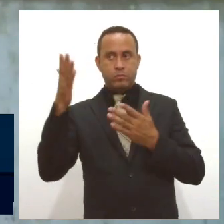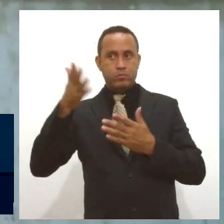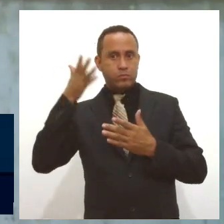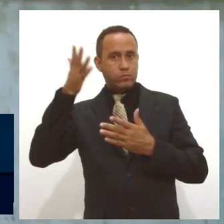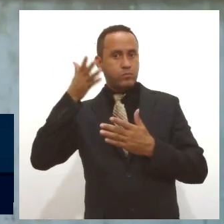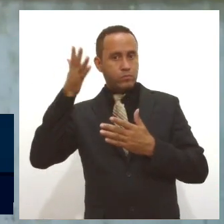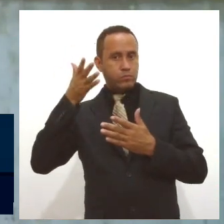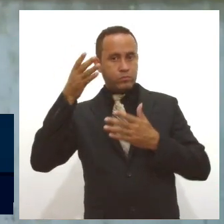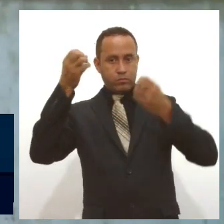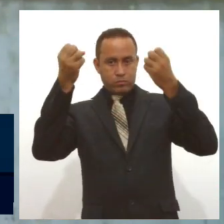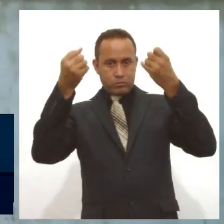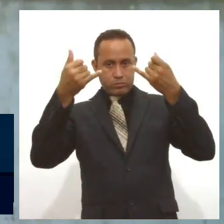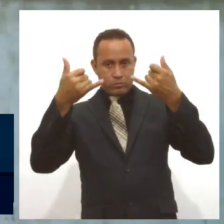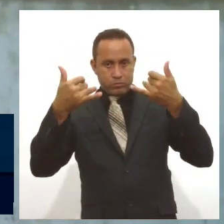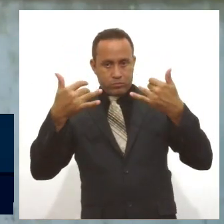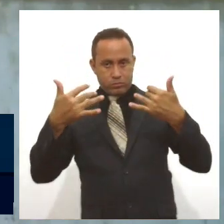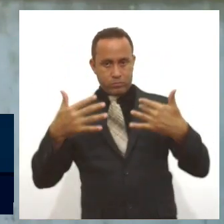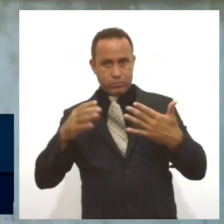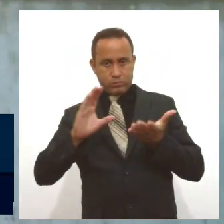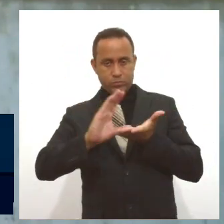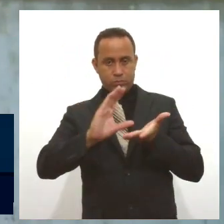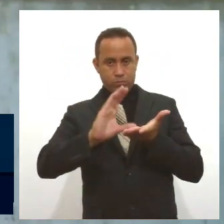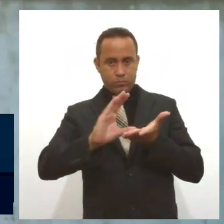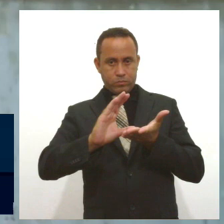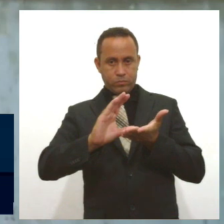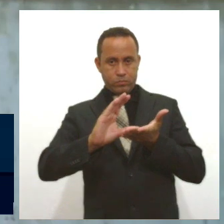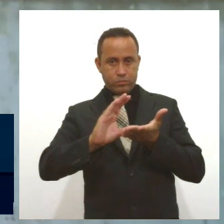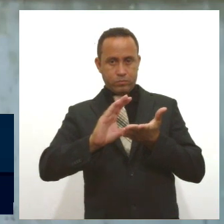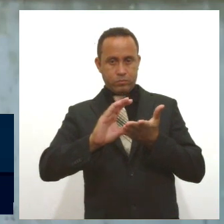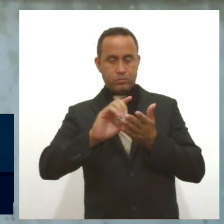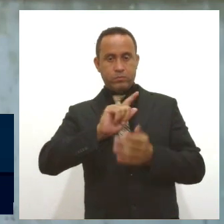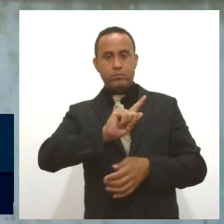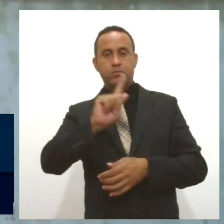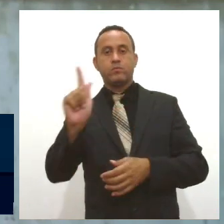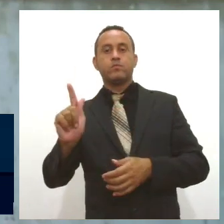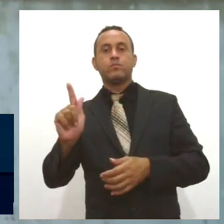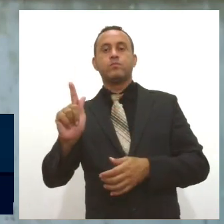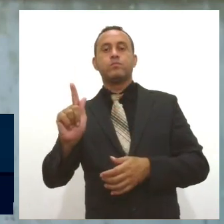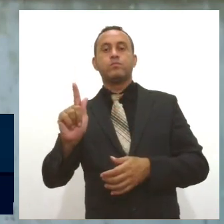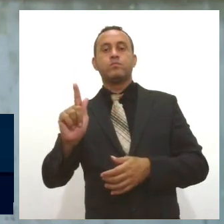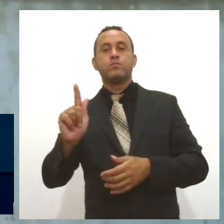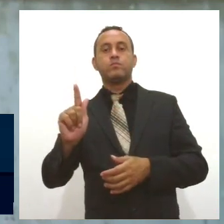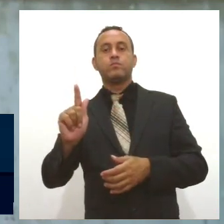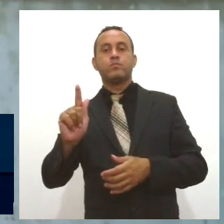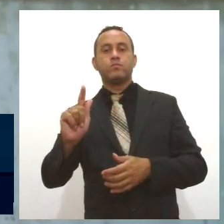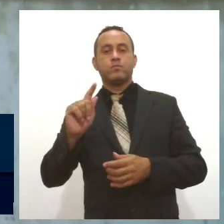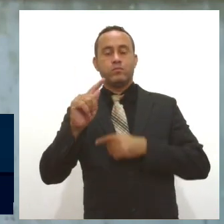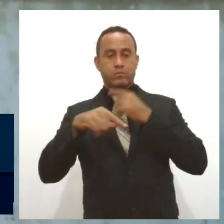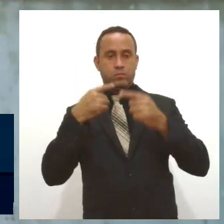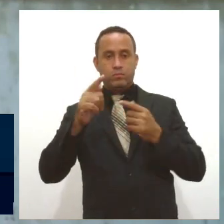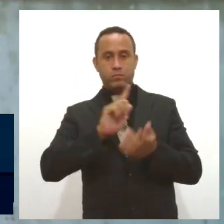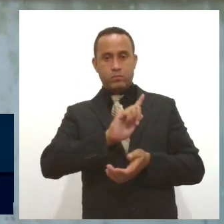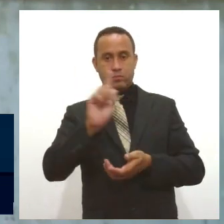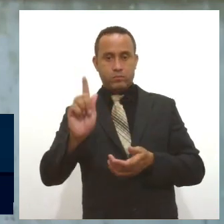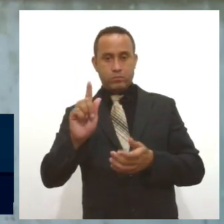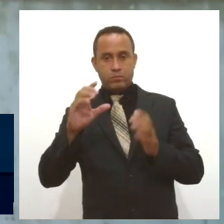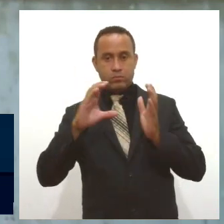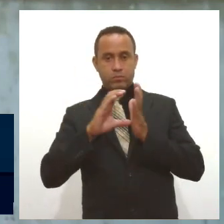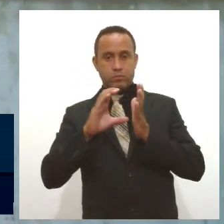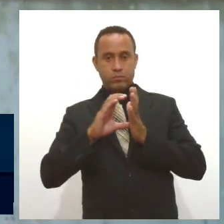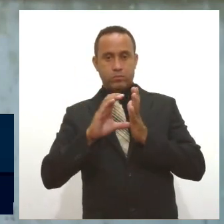sobre a política de recursos hídricos no âmbito da gestão, da progestão e do